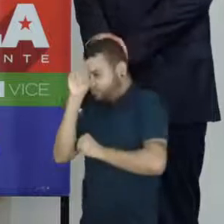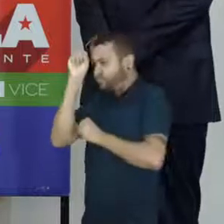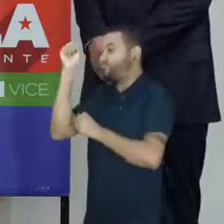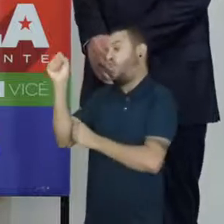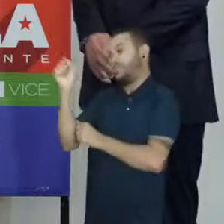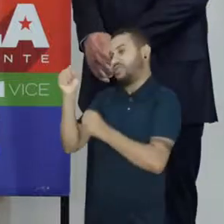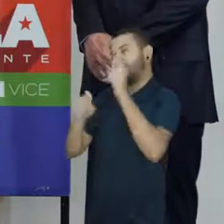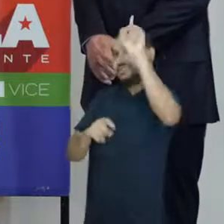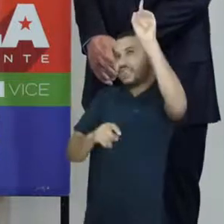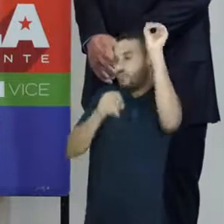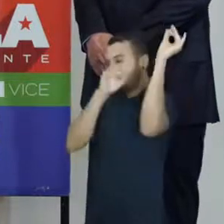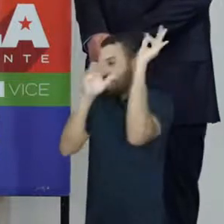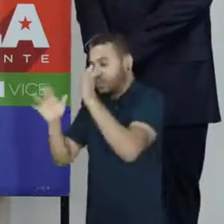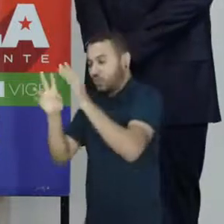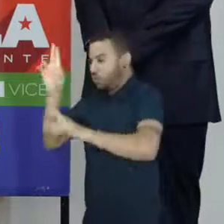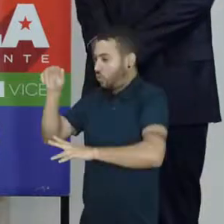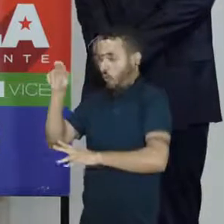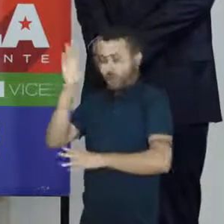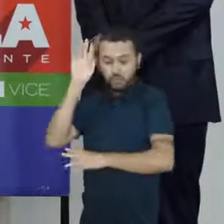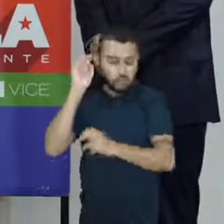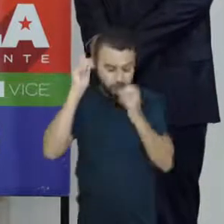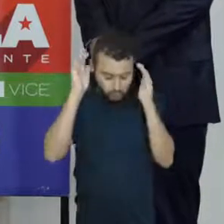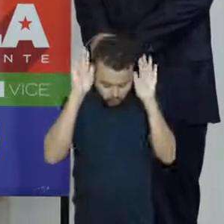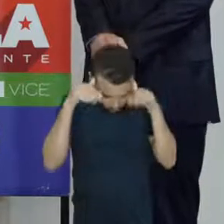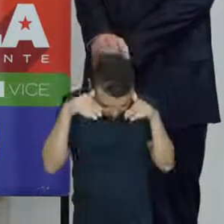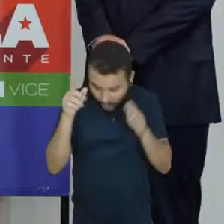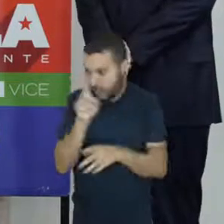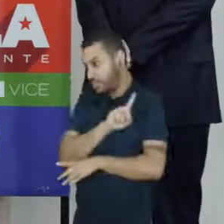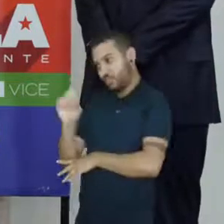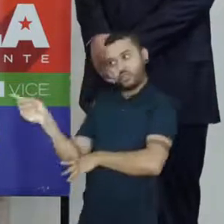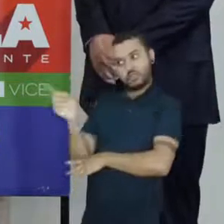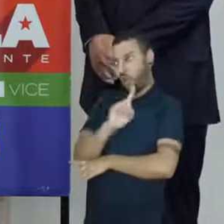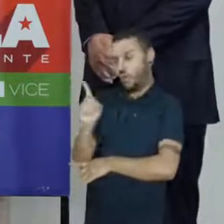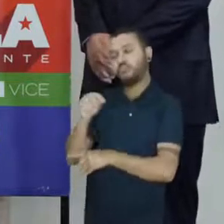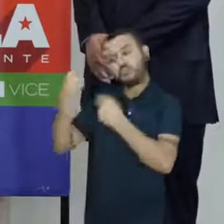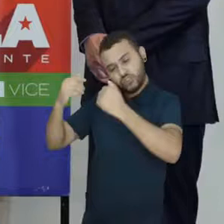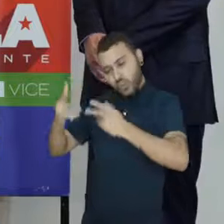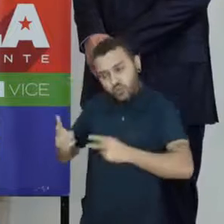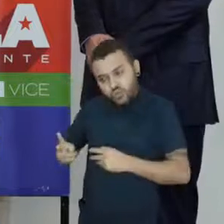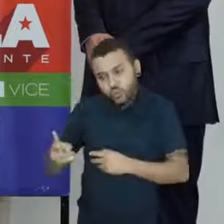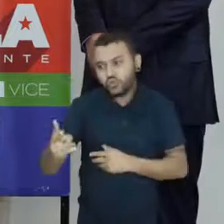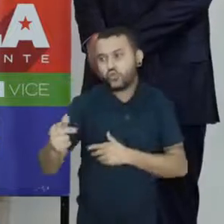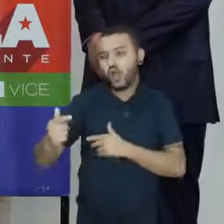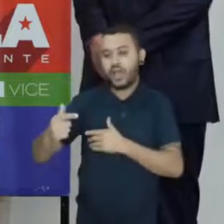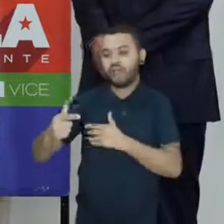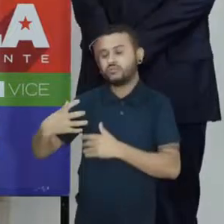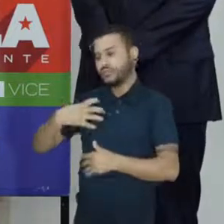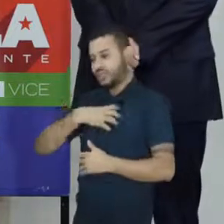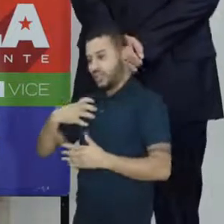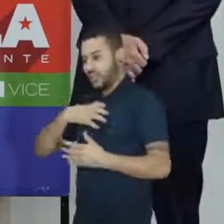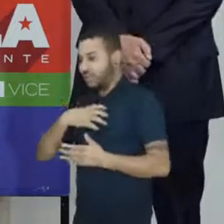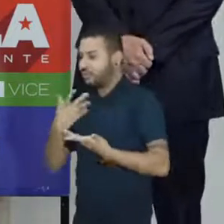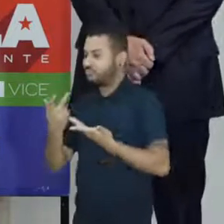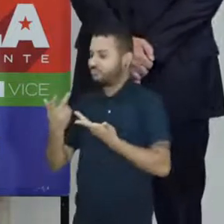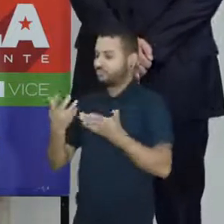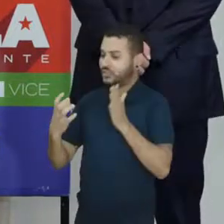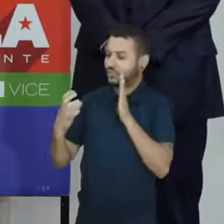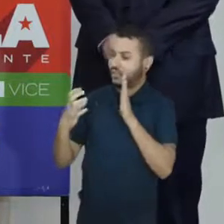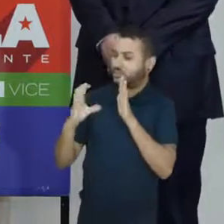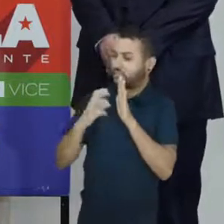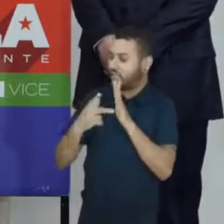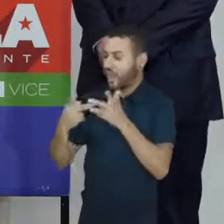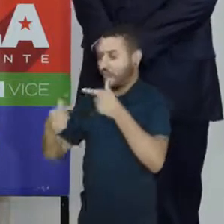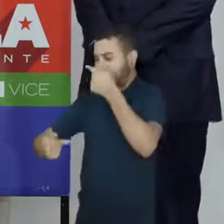baixe a cabeça e continue, independente de cargo político, levando essa bandeira de participação das